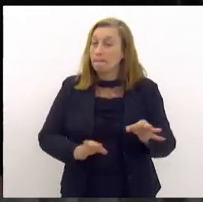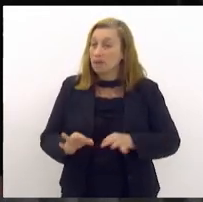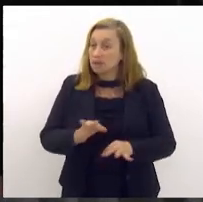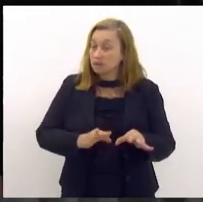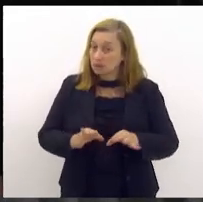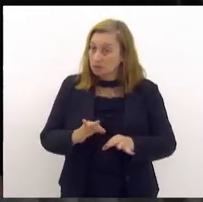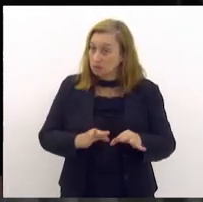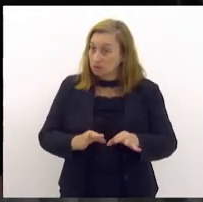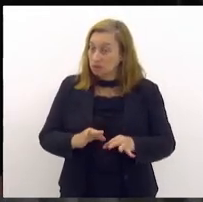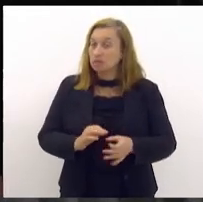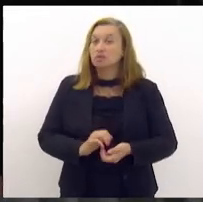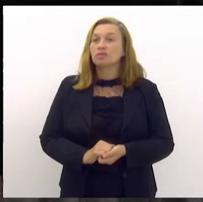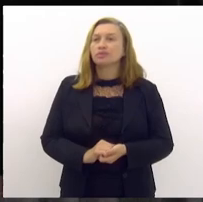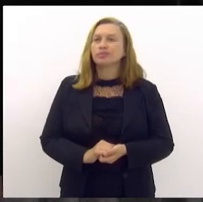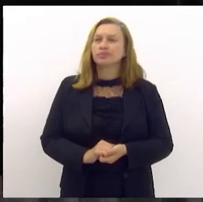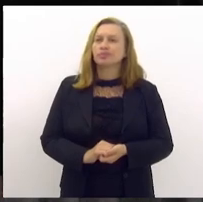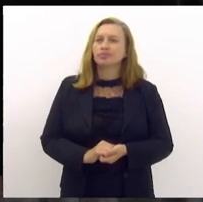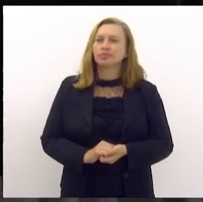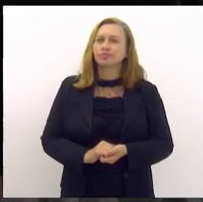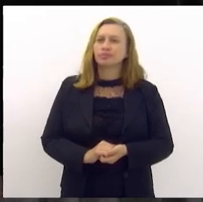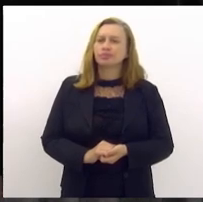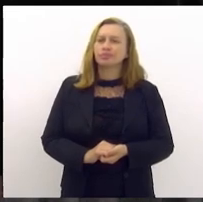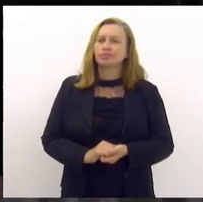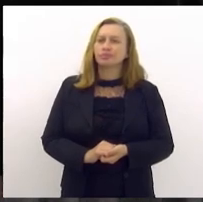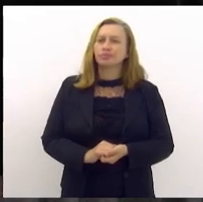para contingenciamento,